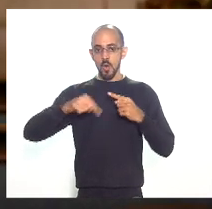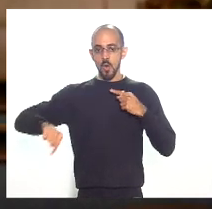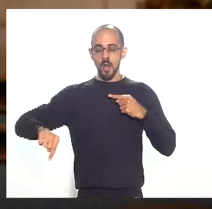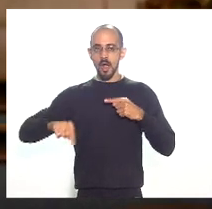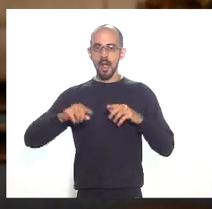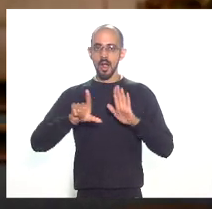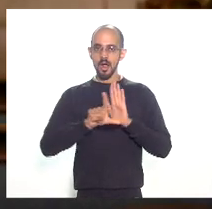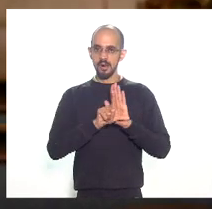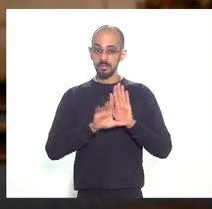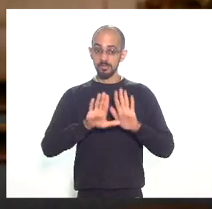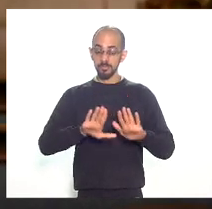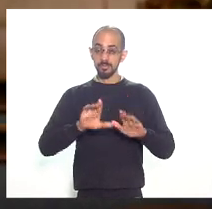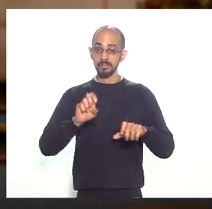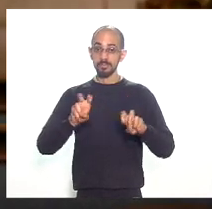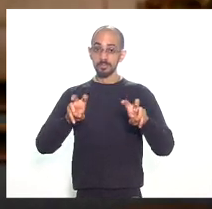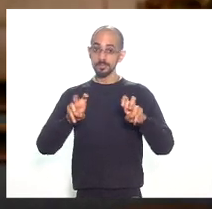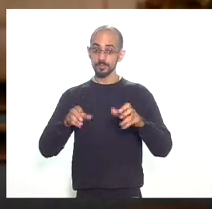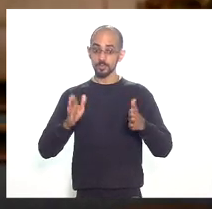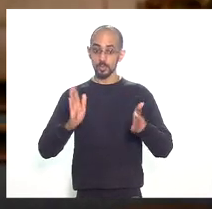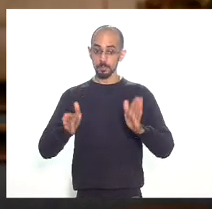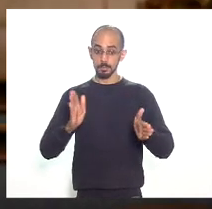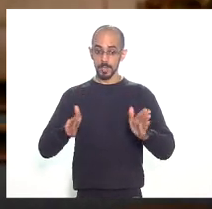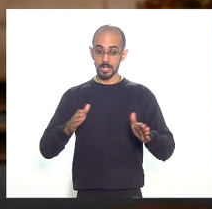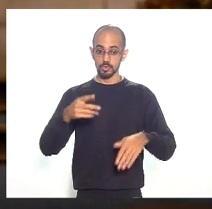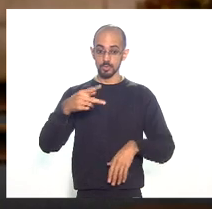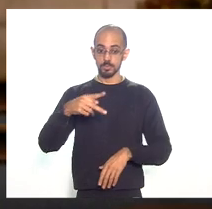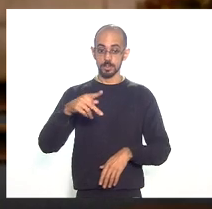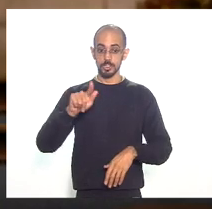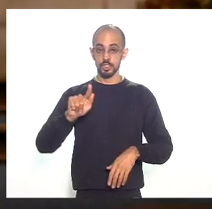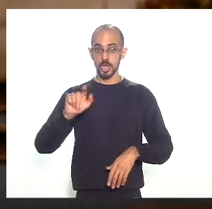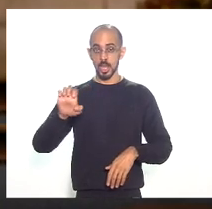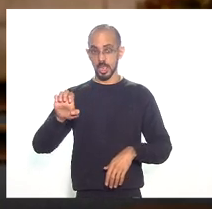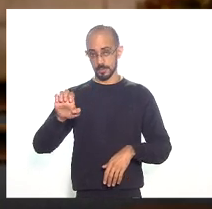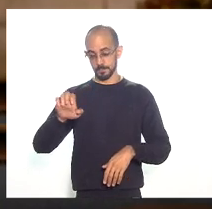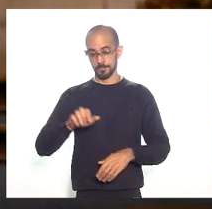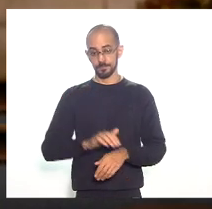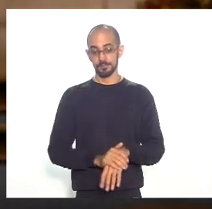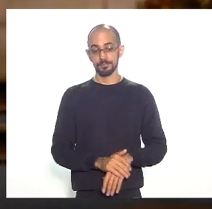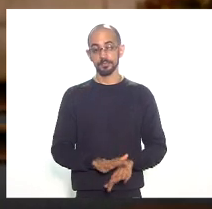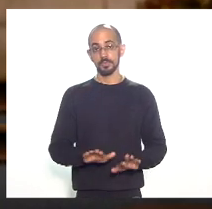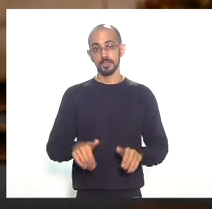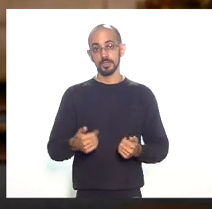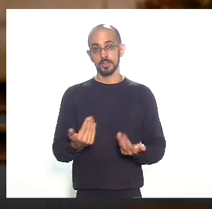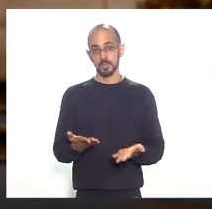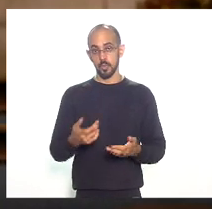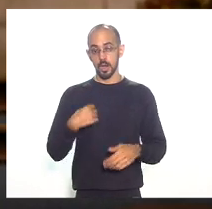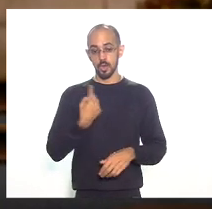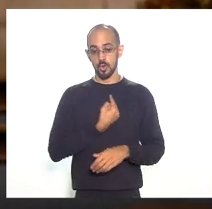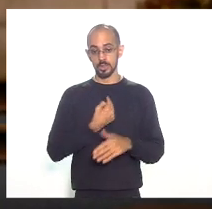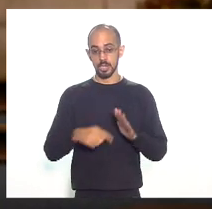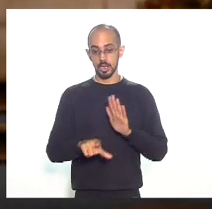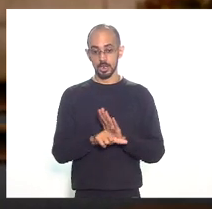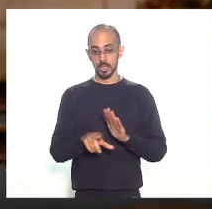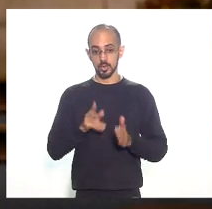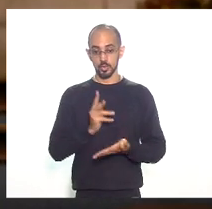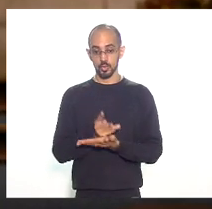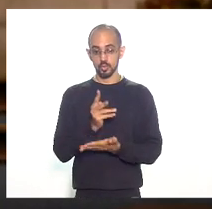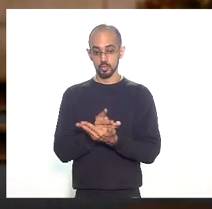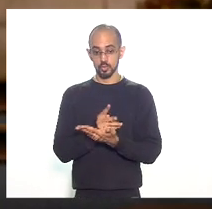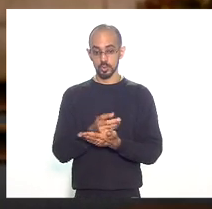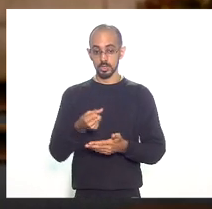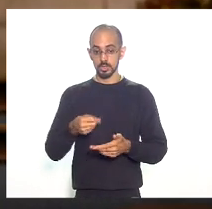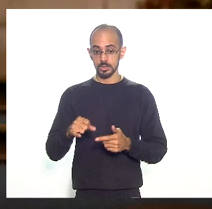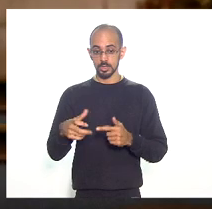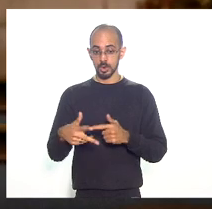em relação ao prazo do PGR. Então, a nossa lei que impede o corte está valendo e se estão